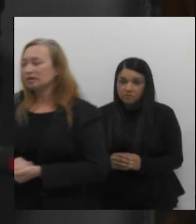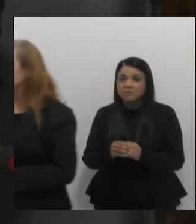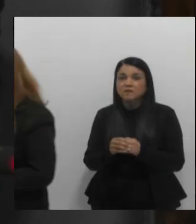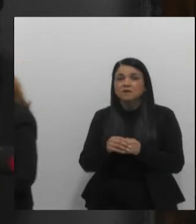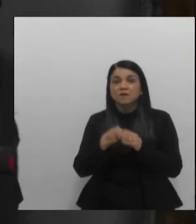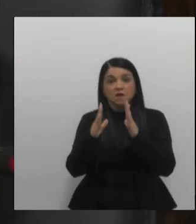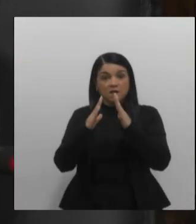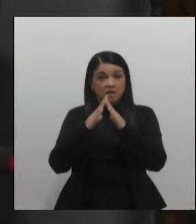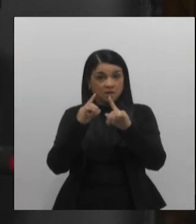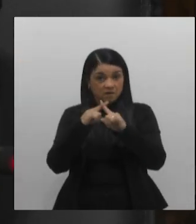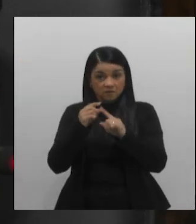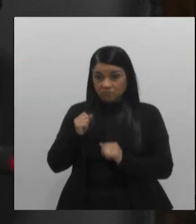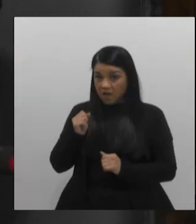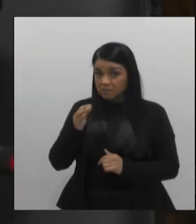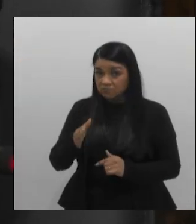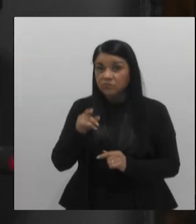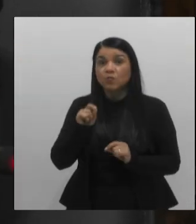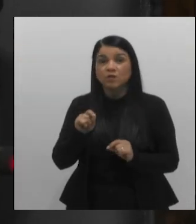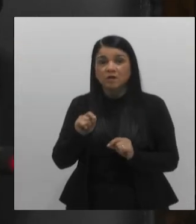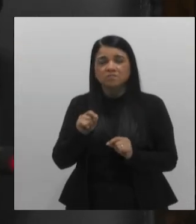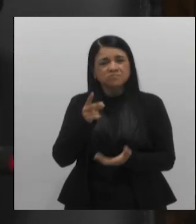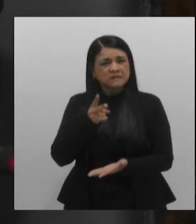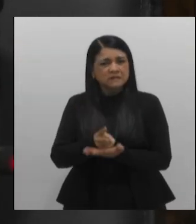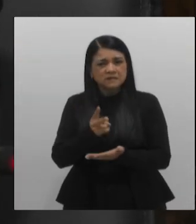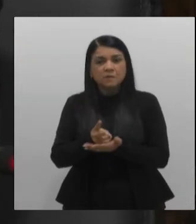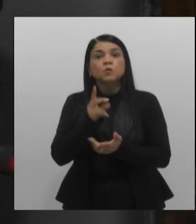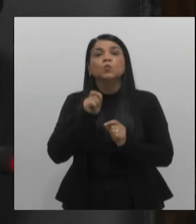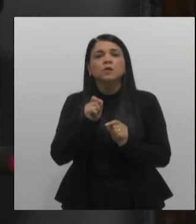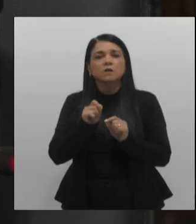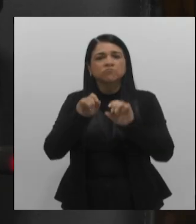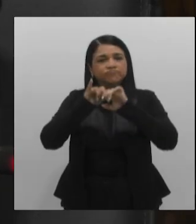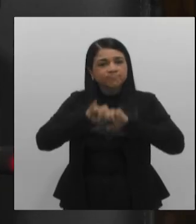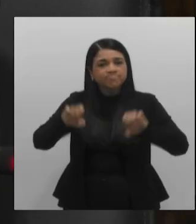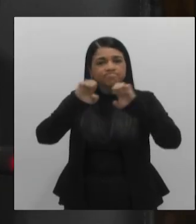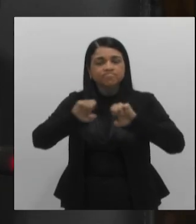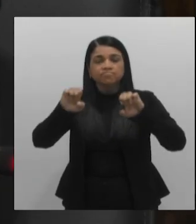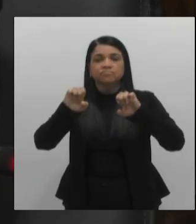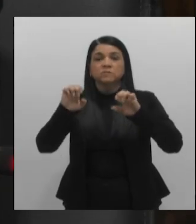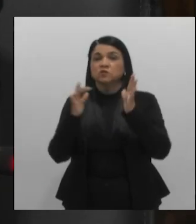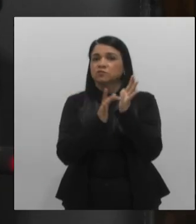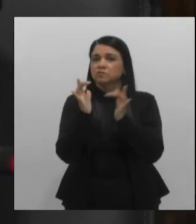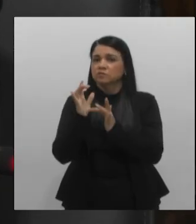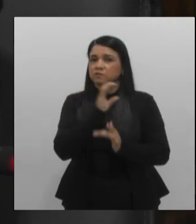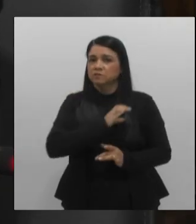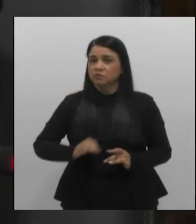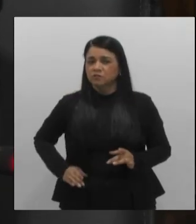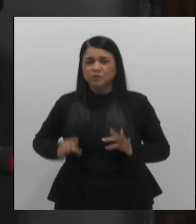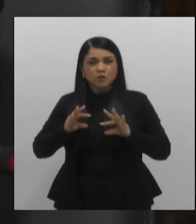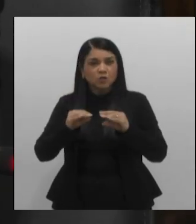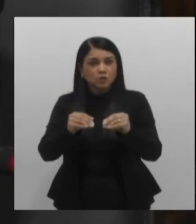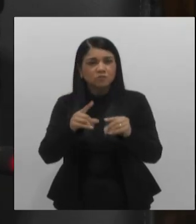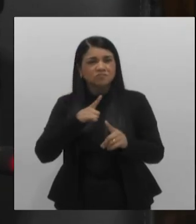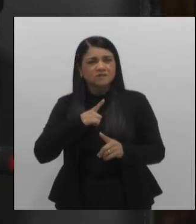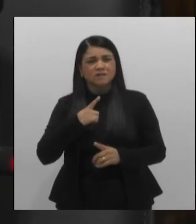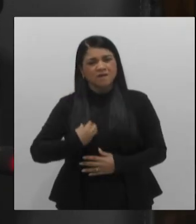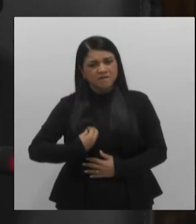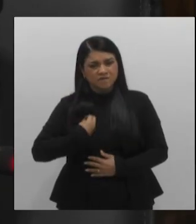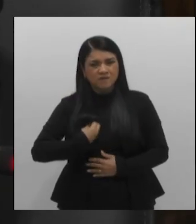nós sabemos, é sempre a mesma: é anunciar o Evangelho de Jesus Cristo para que todos tenham